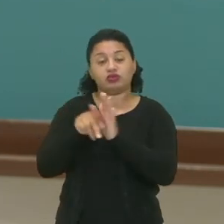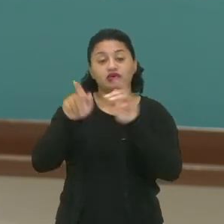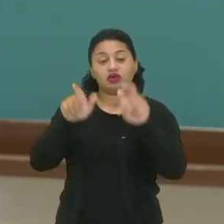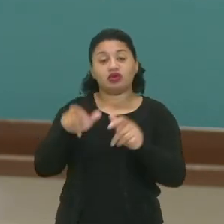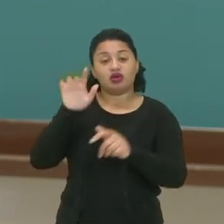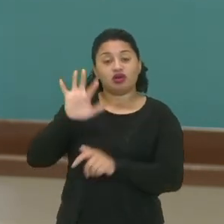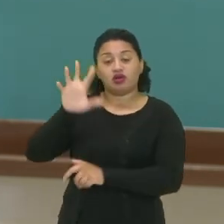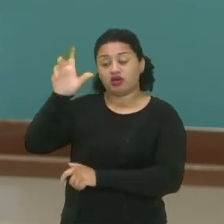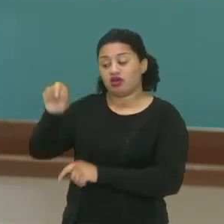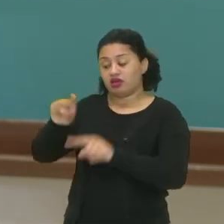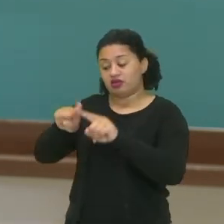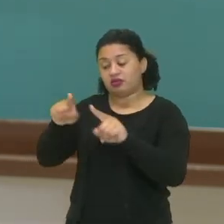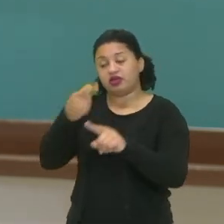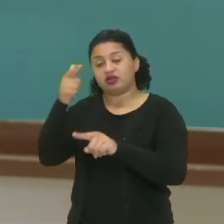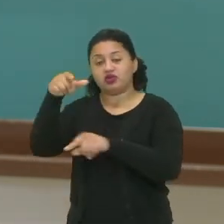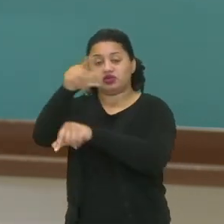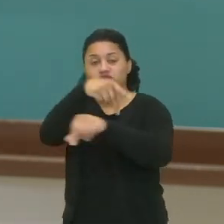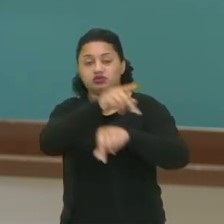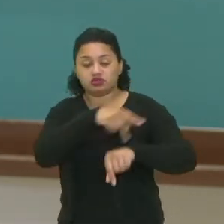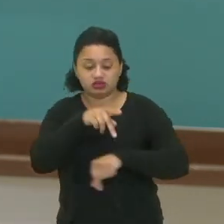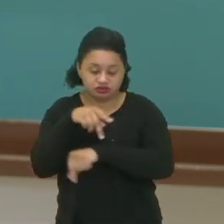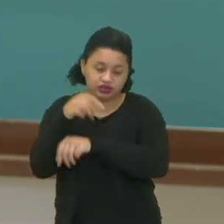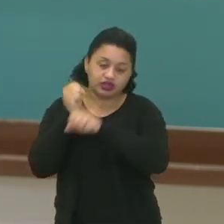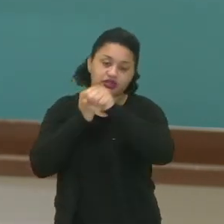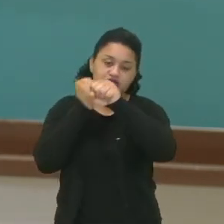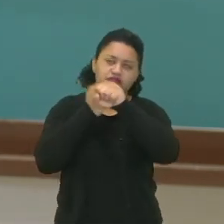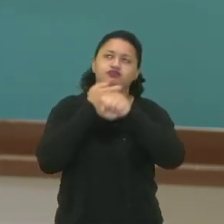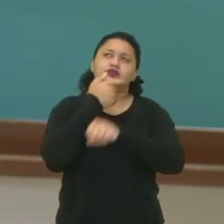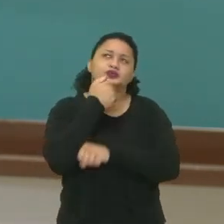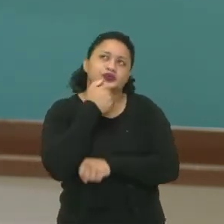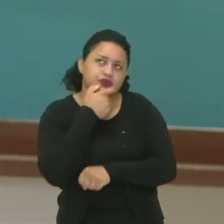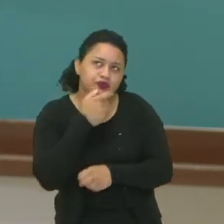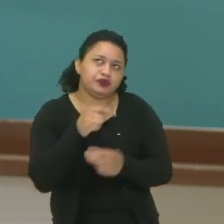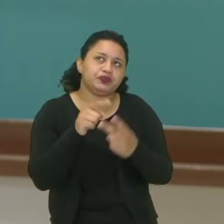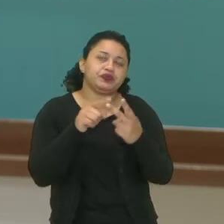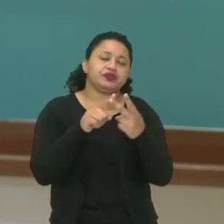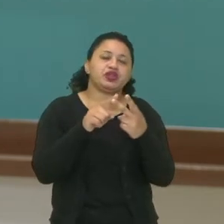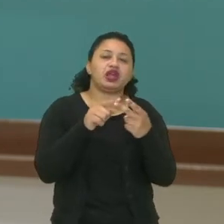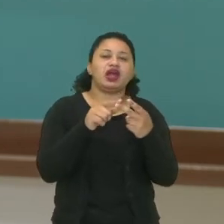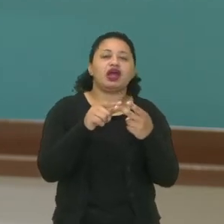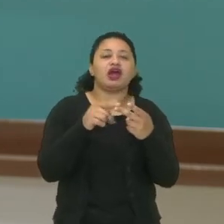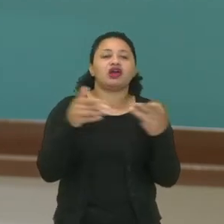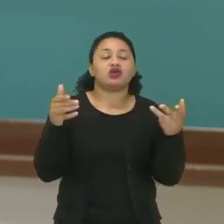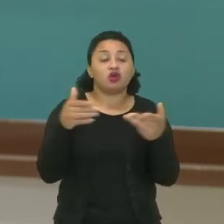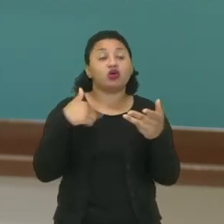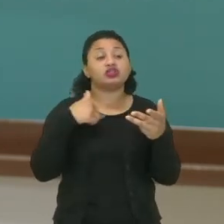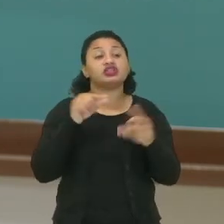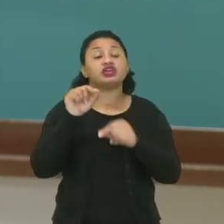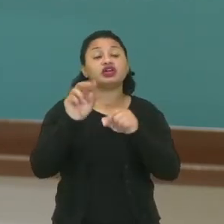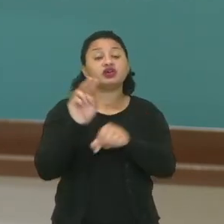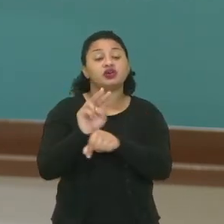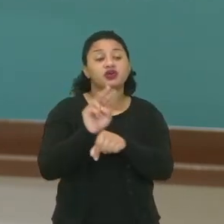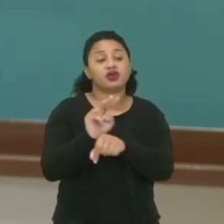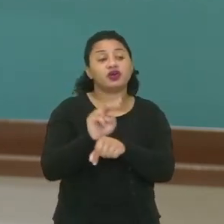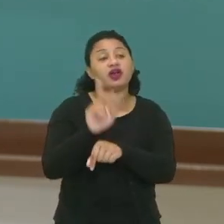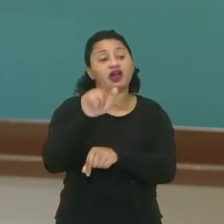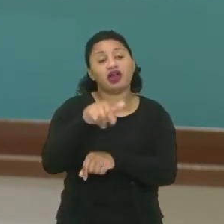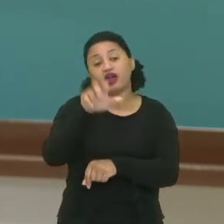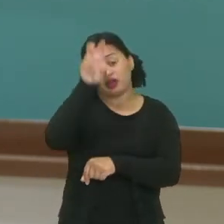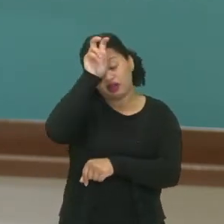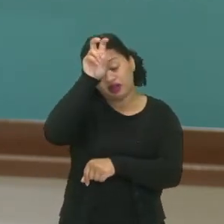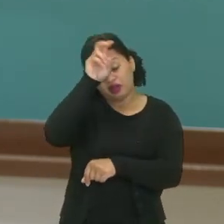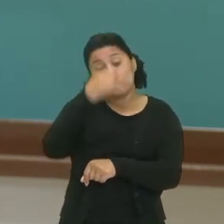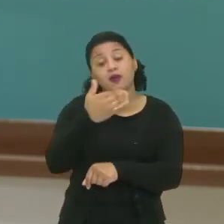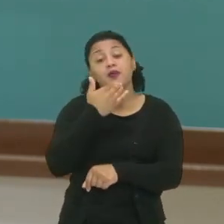mas foi construído por outros países, né? Foi construído pela Inglaterra, né? E mantido hoje pelo Egito, que cobra taxas